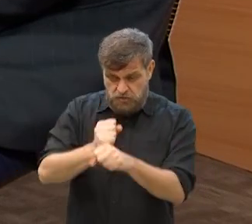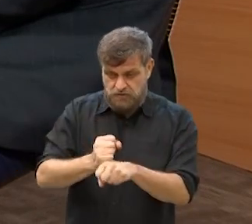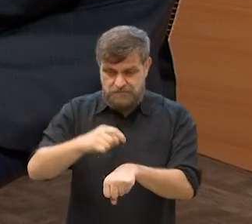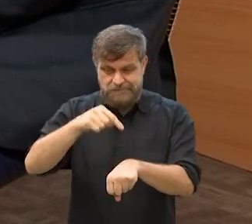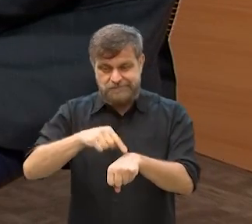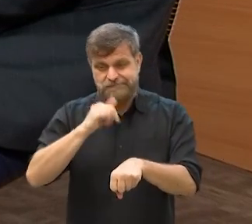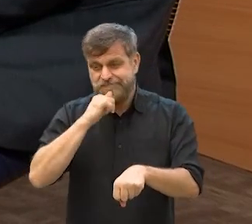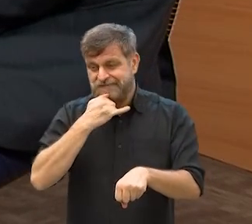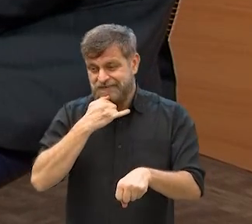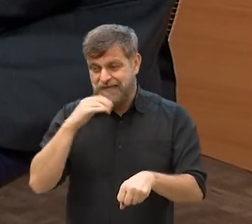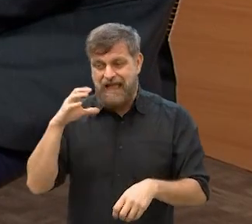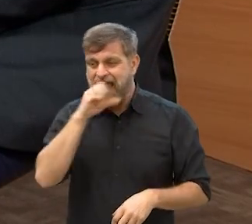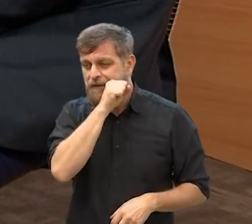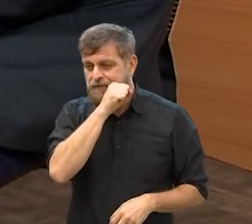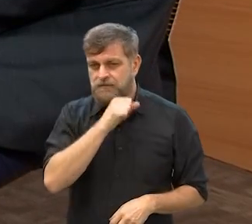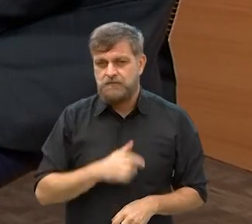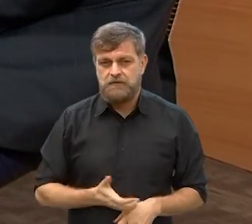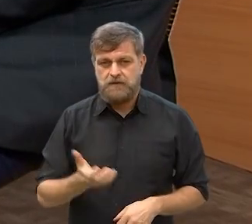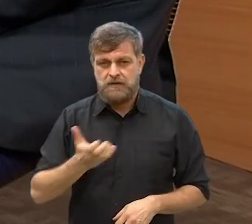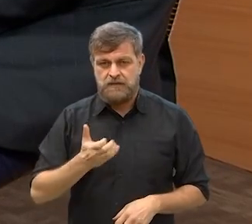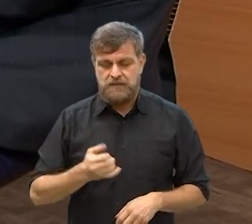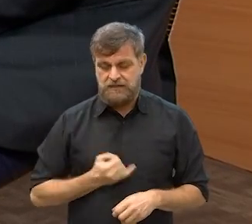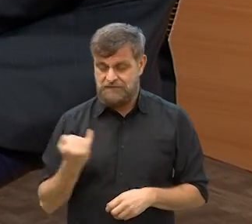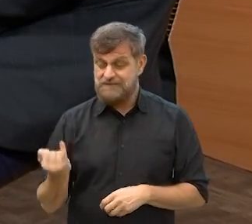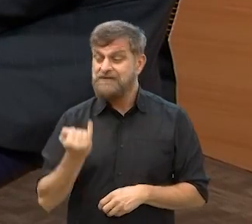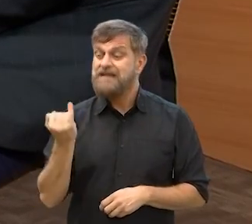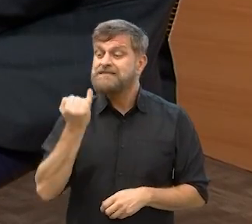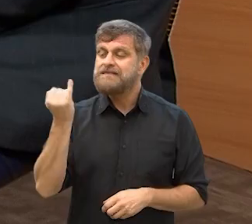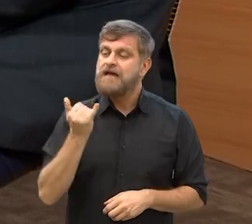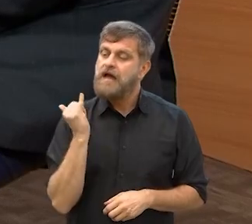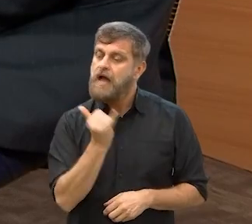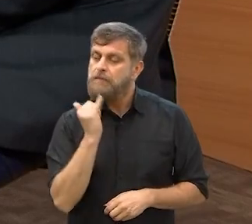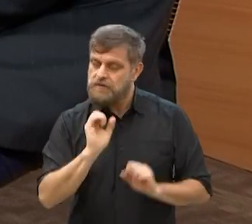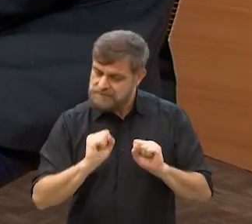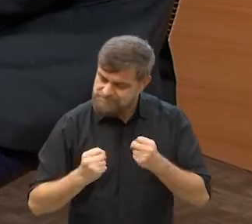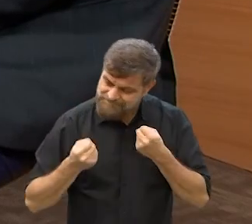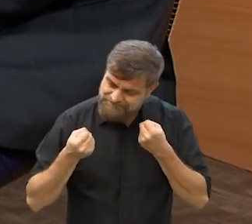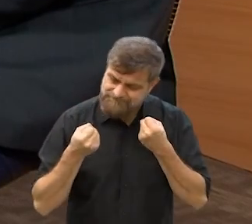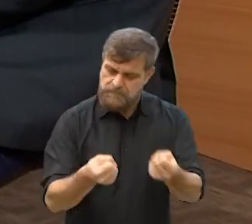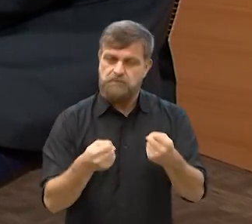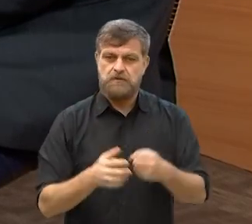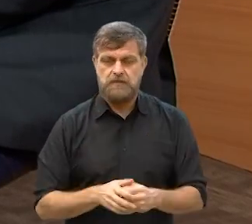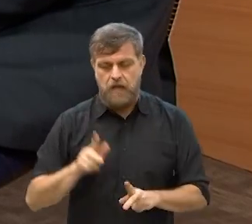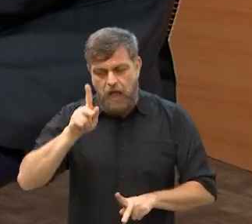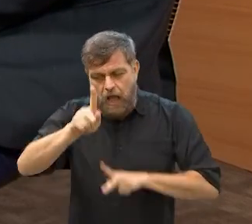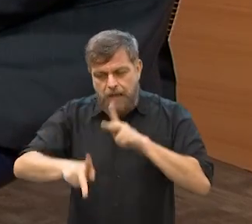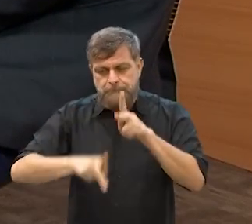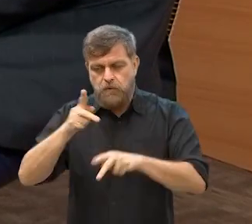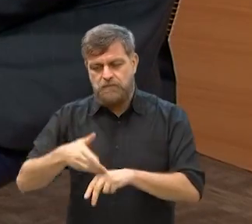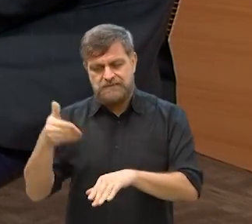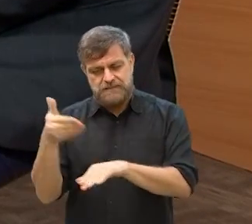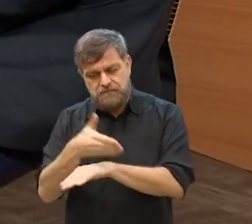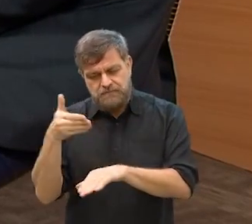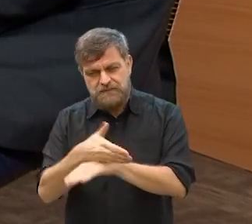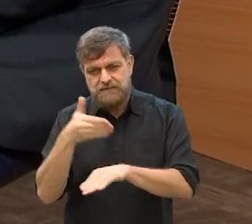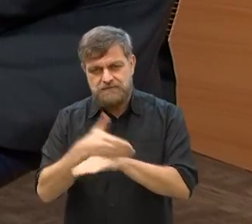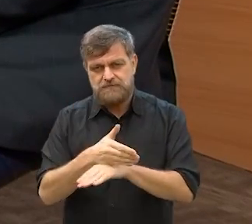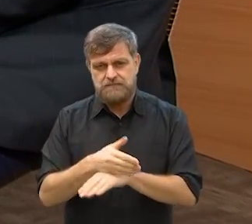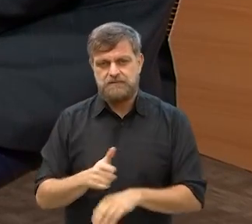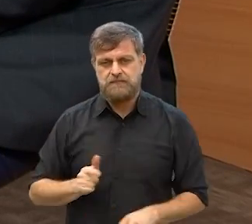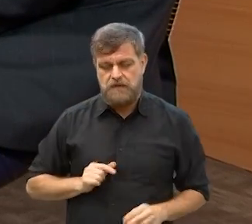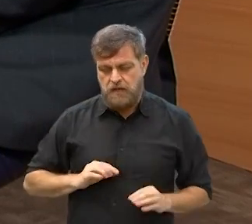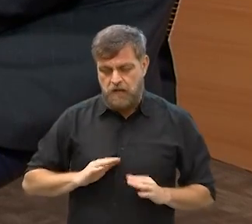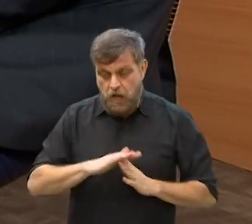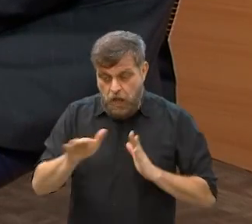tempo infelizmente é curto, eu queria que o senhor registrasse a importância, reforçasse a importância da população para a elaboração de